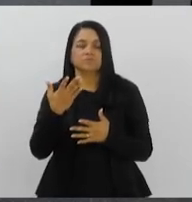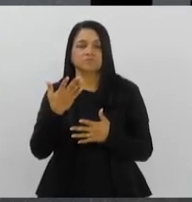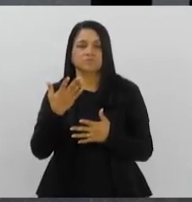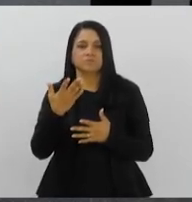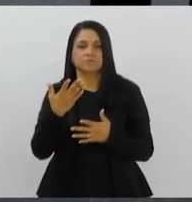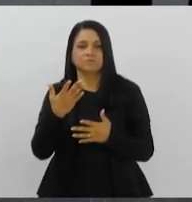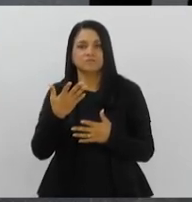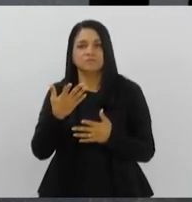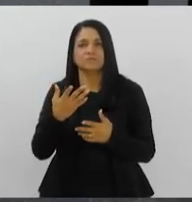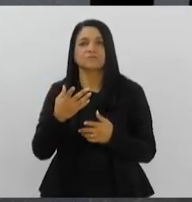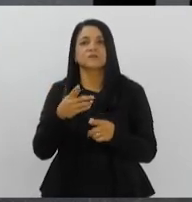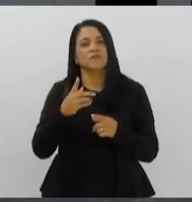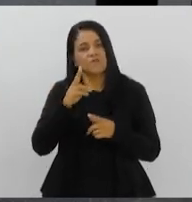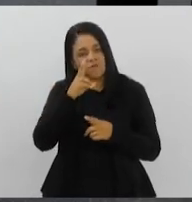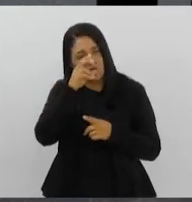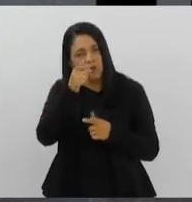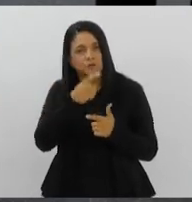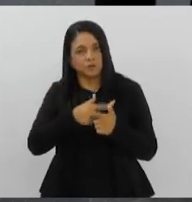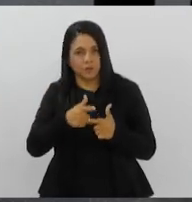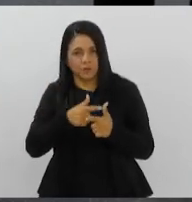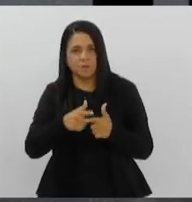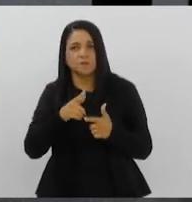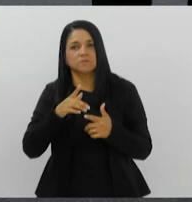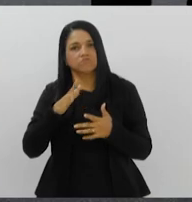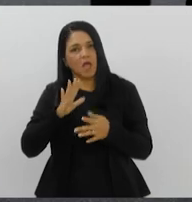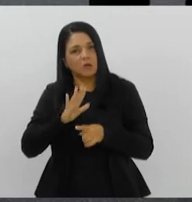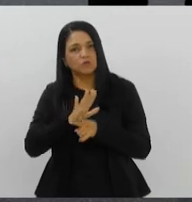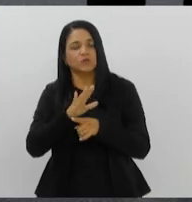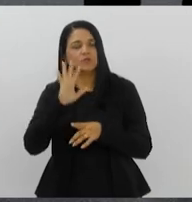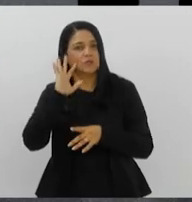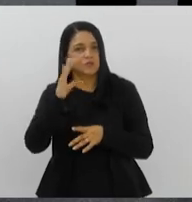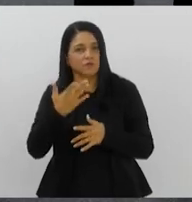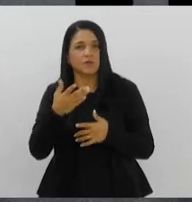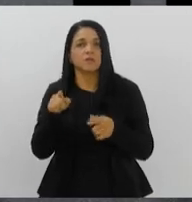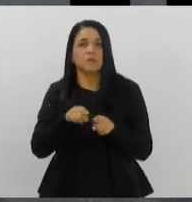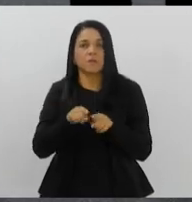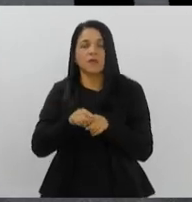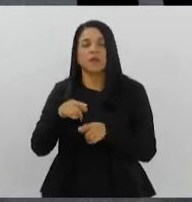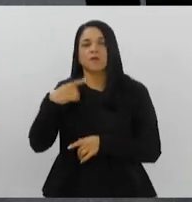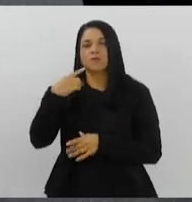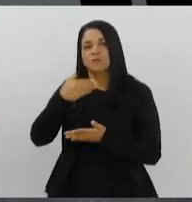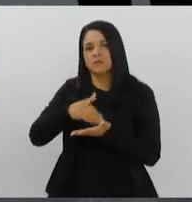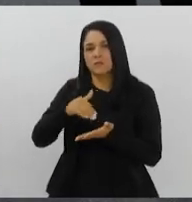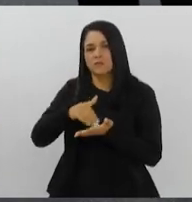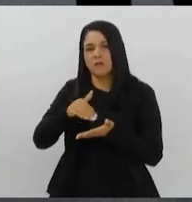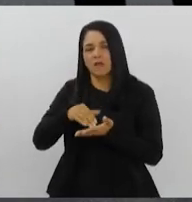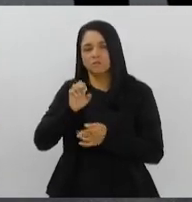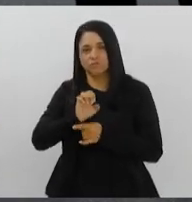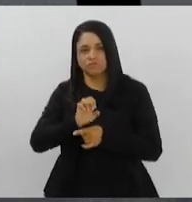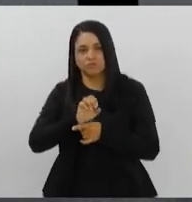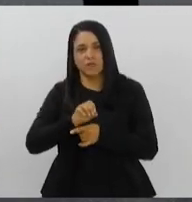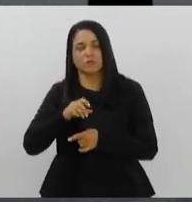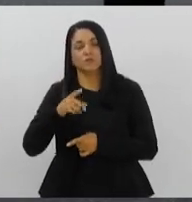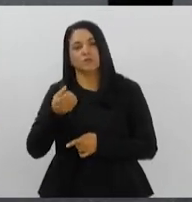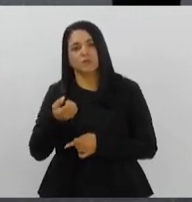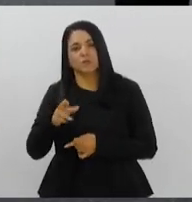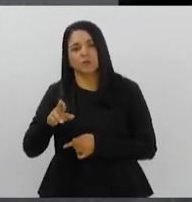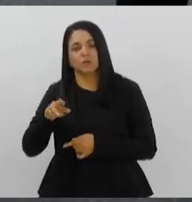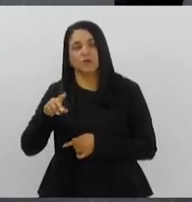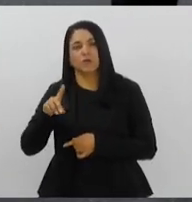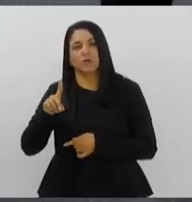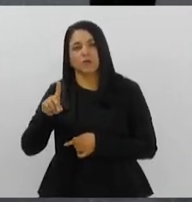e agradecer também ao secretário de Agricultura do Estado, o doutor Deodal, do qual nós estivemos também juntos